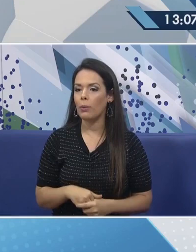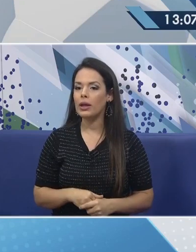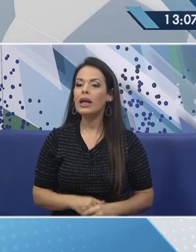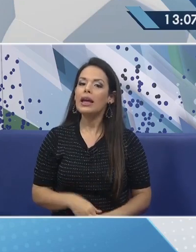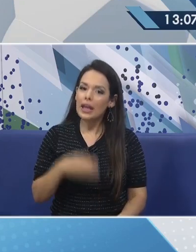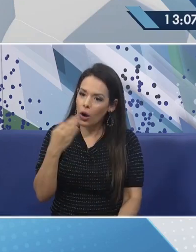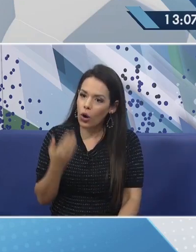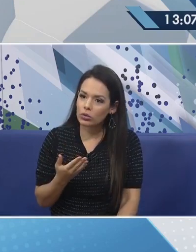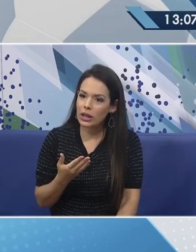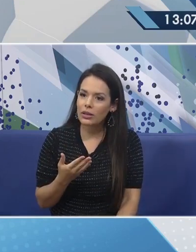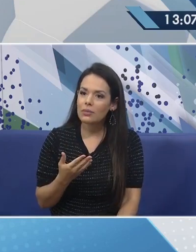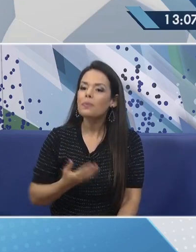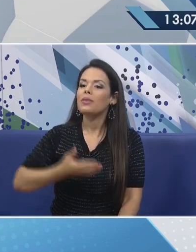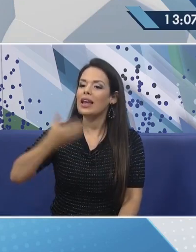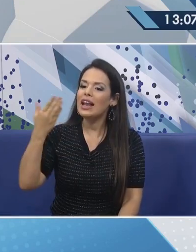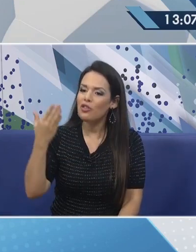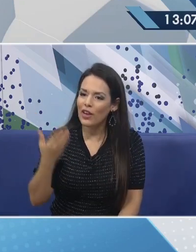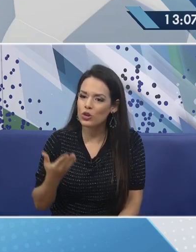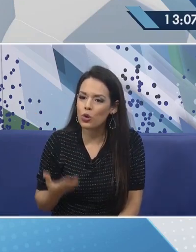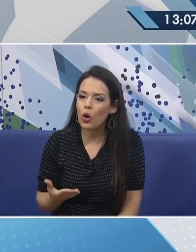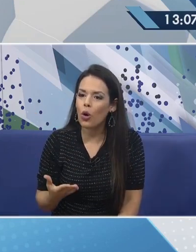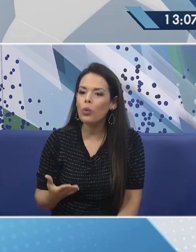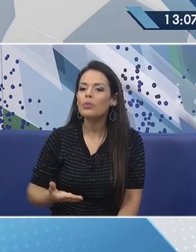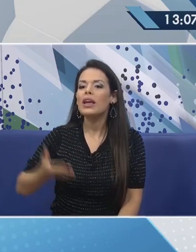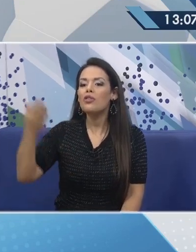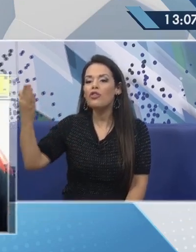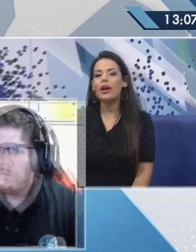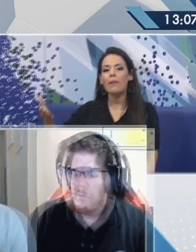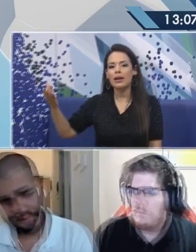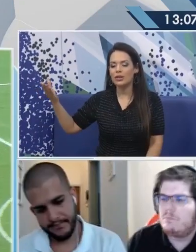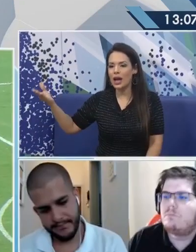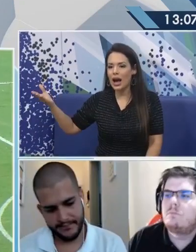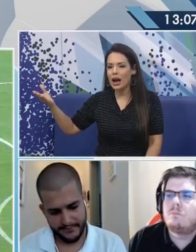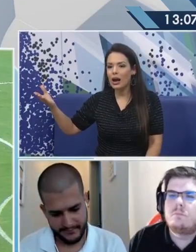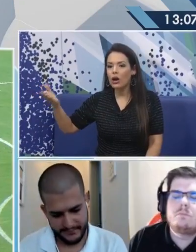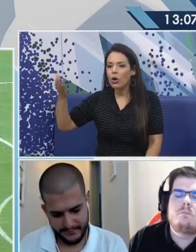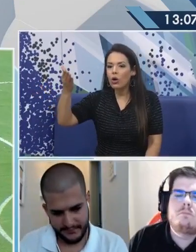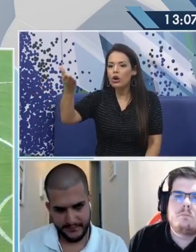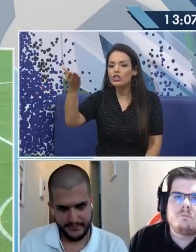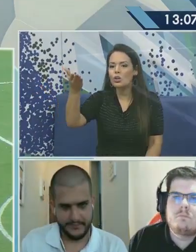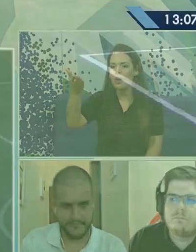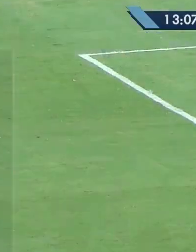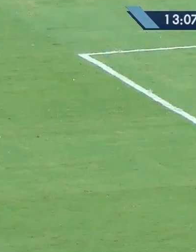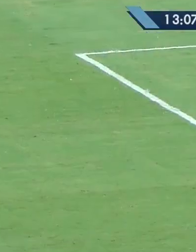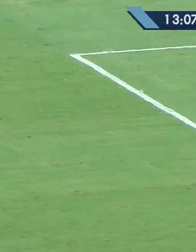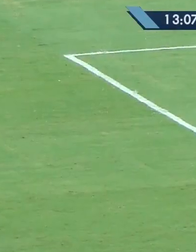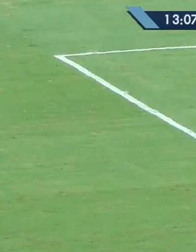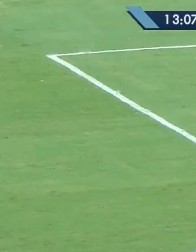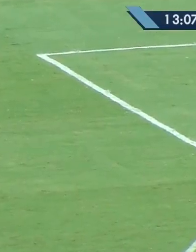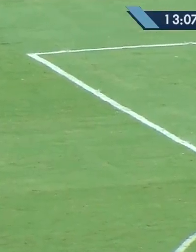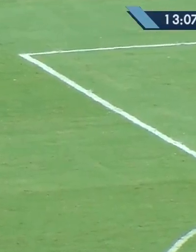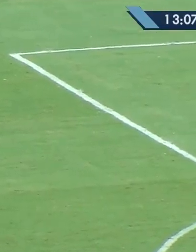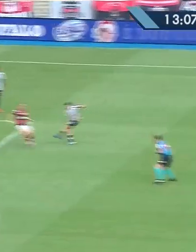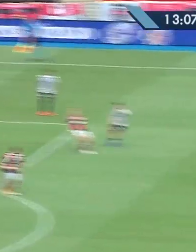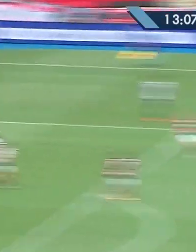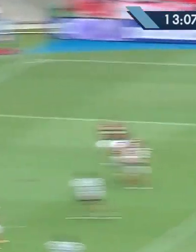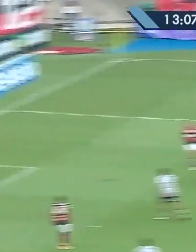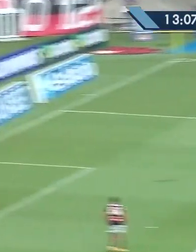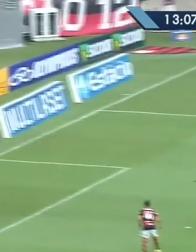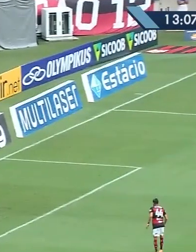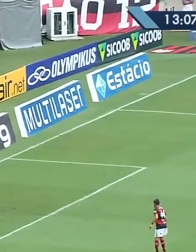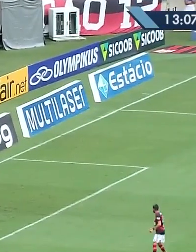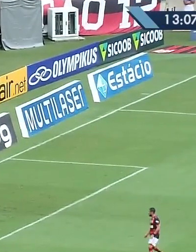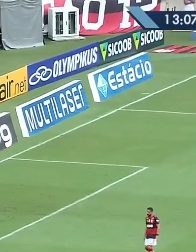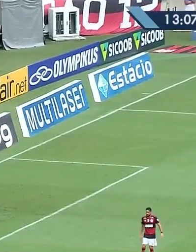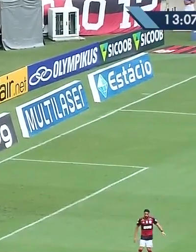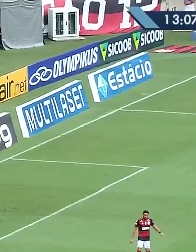com o Domi. E ontem, ele fez o gol e foi abraçar o Diego Alves. Tá aí, cruzou o